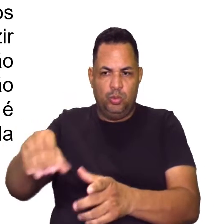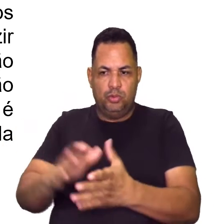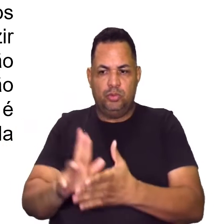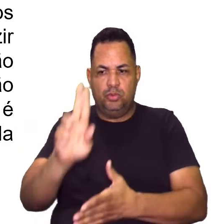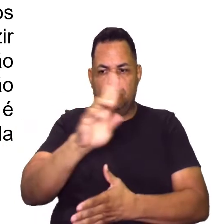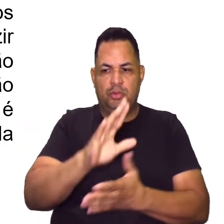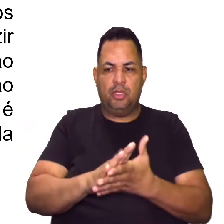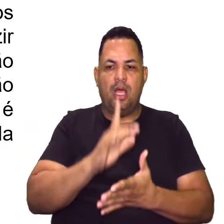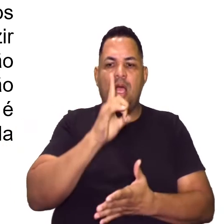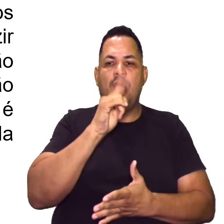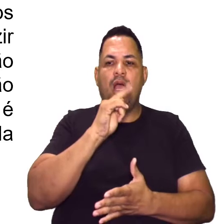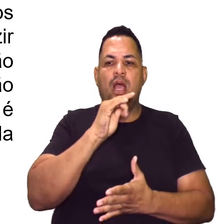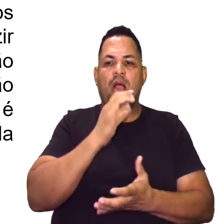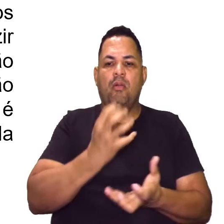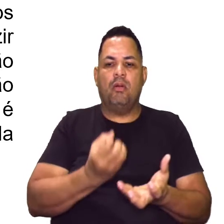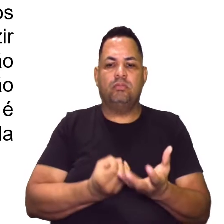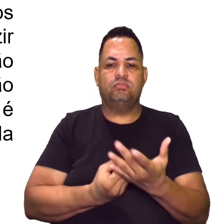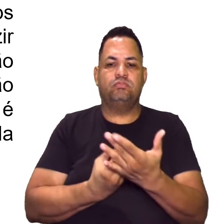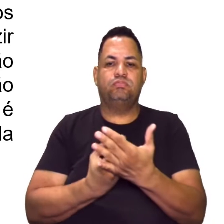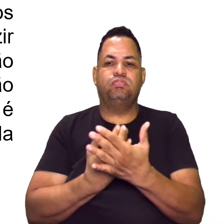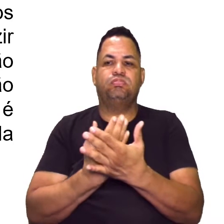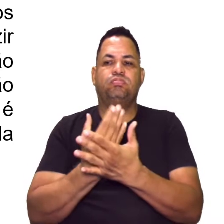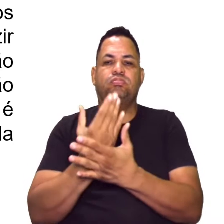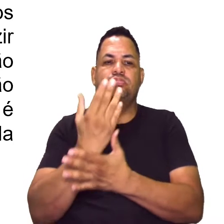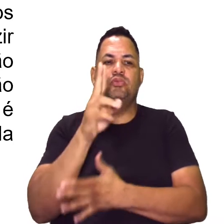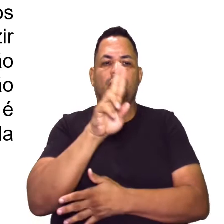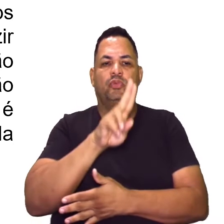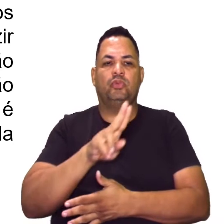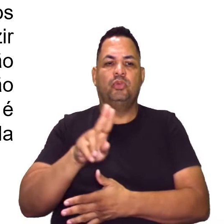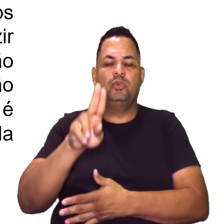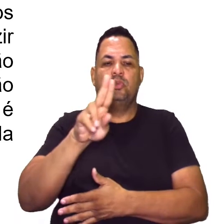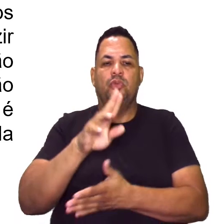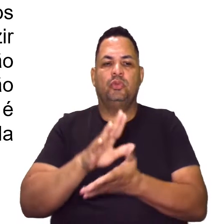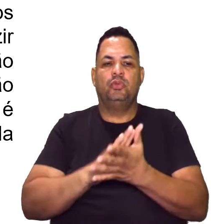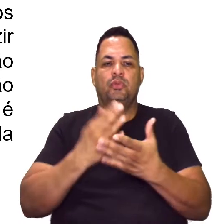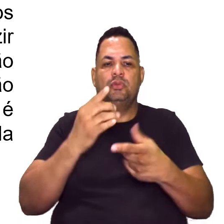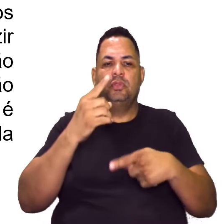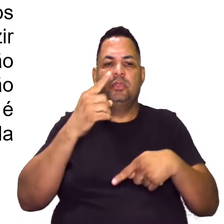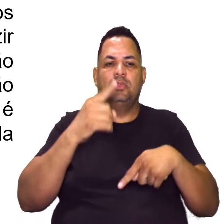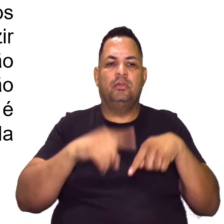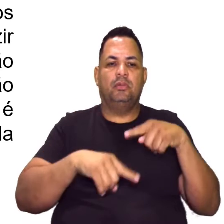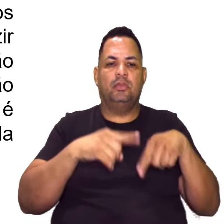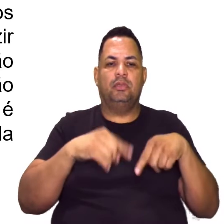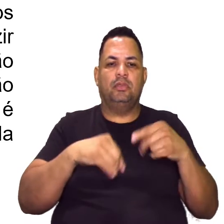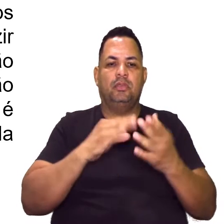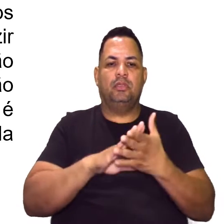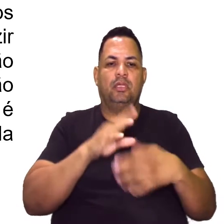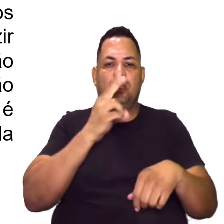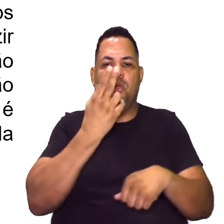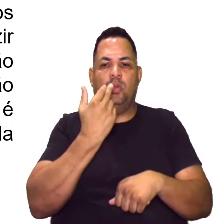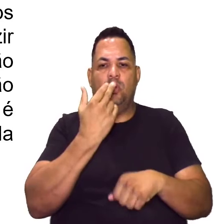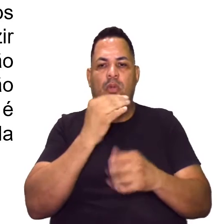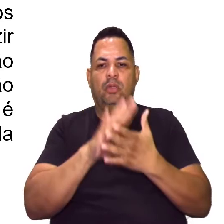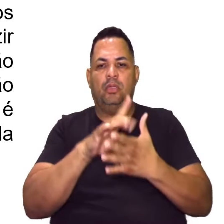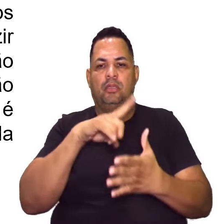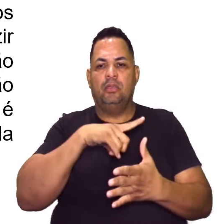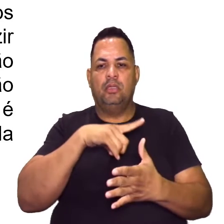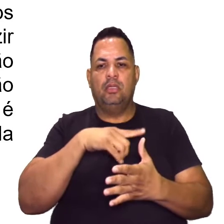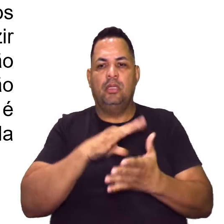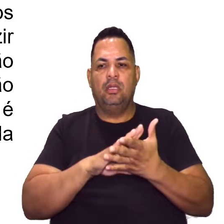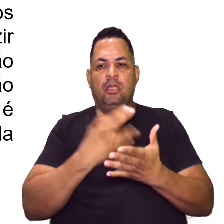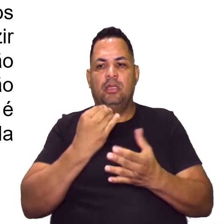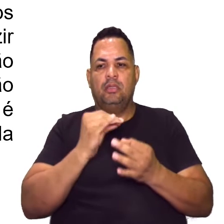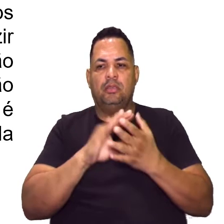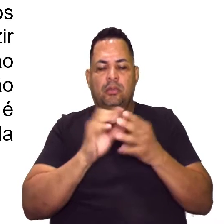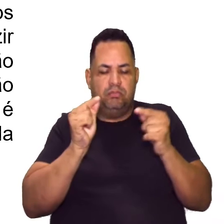hidroponia, são utilizadas soluções nutritivas contendo macronutrientes